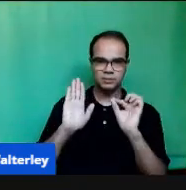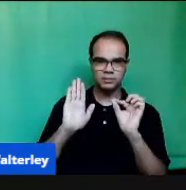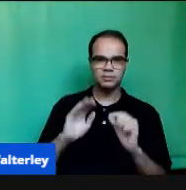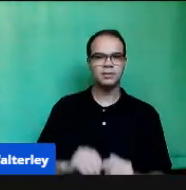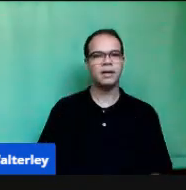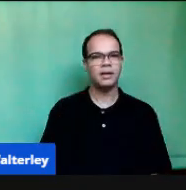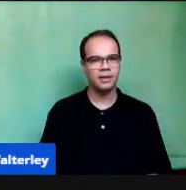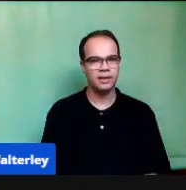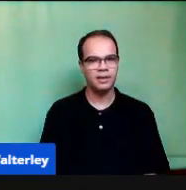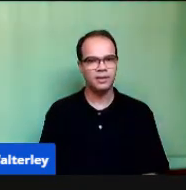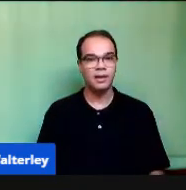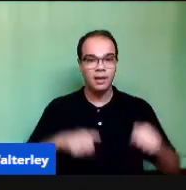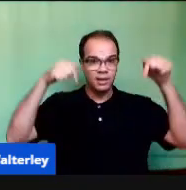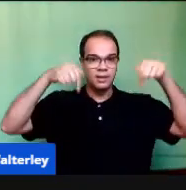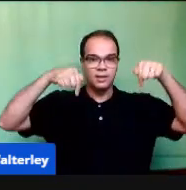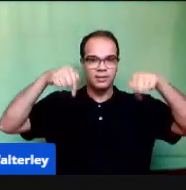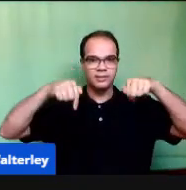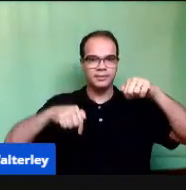fantasia,